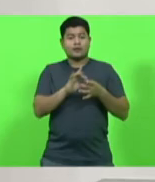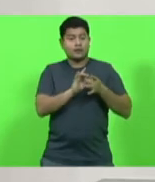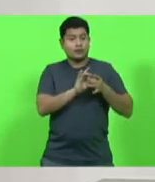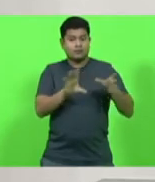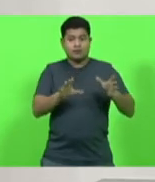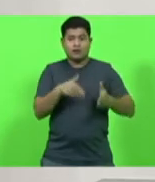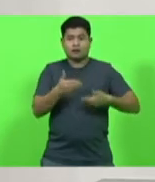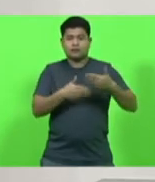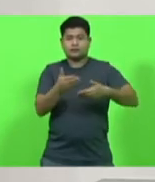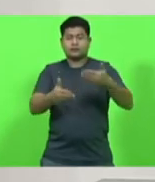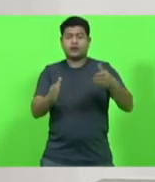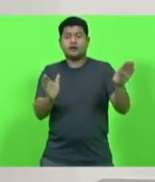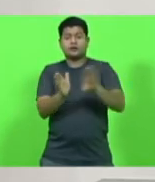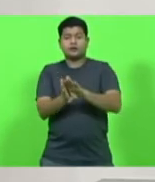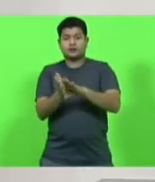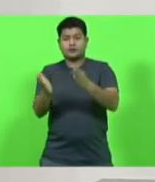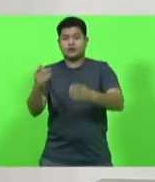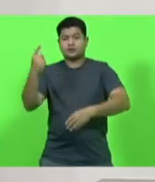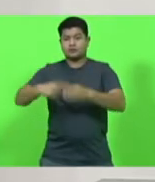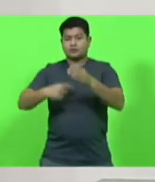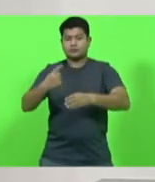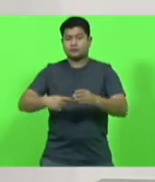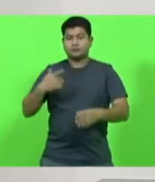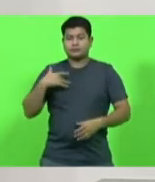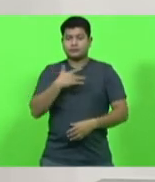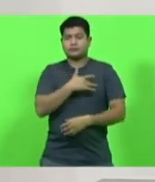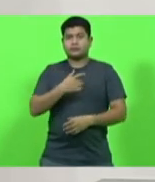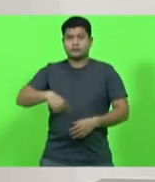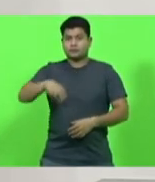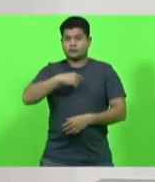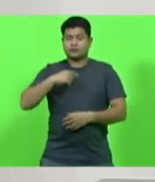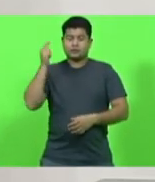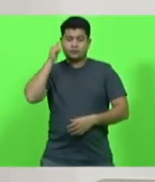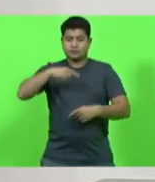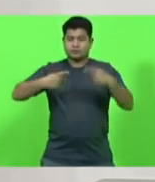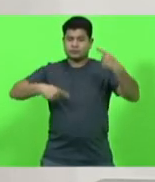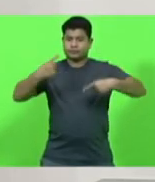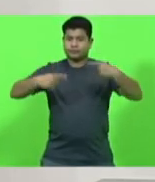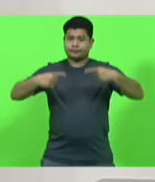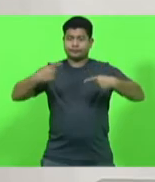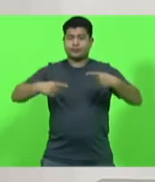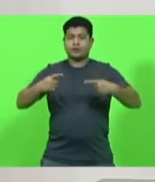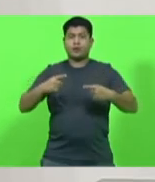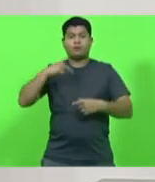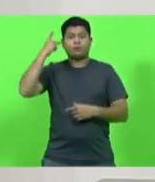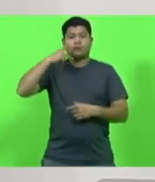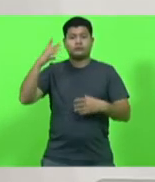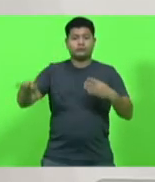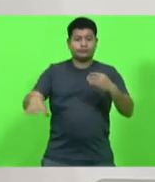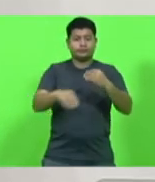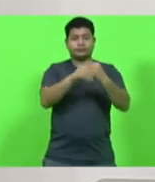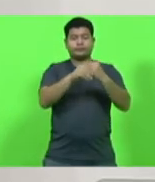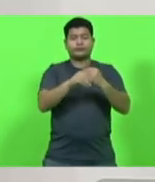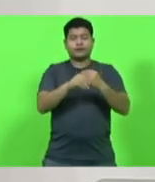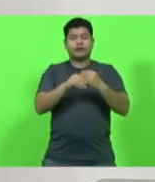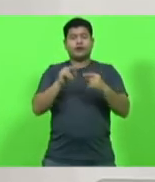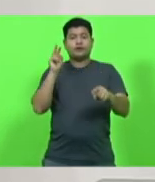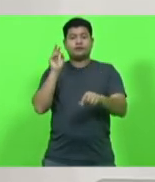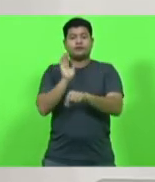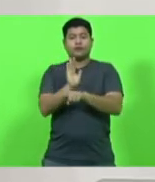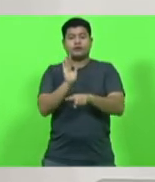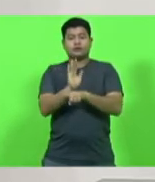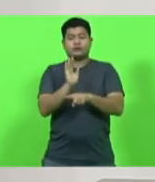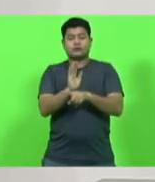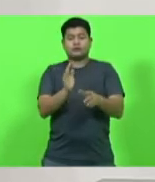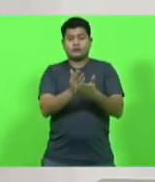à Comissão de Saúde e a gente, então, possa discutir uma política complementar que venha proteger essas pessoas que se